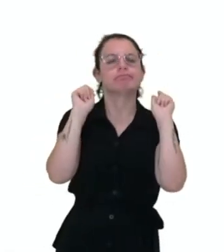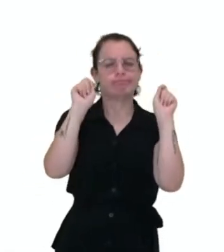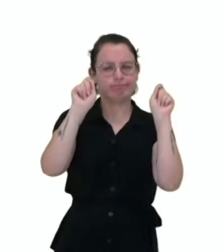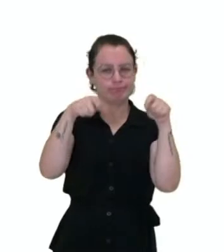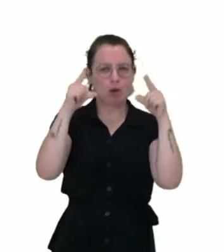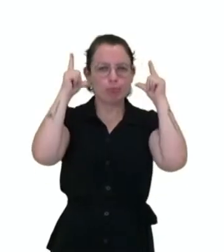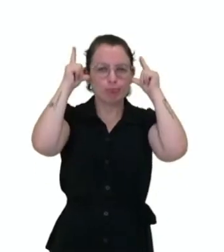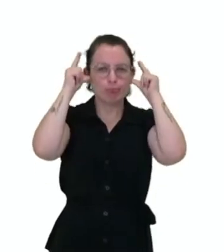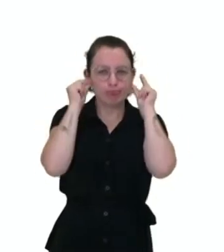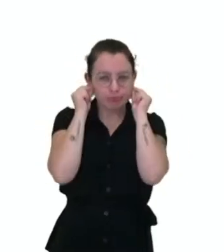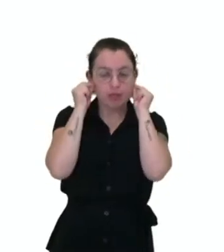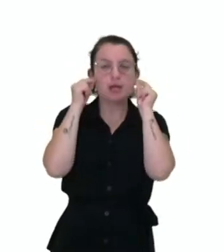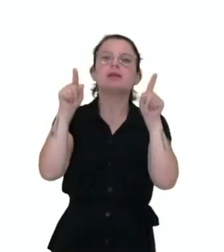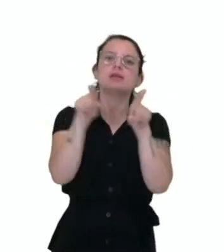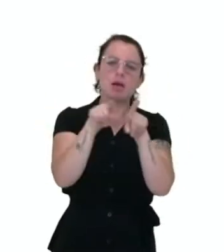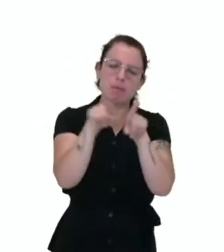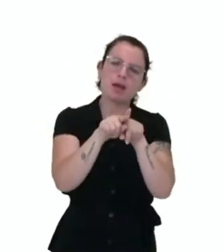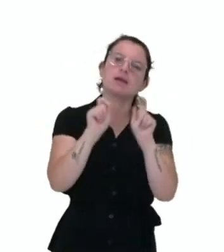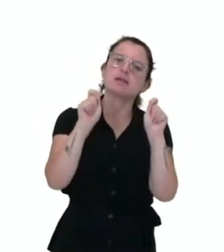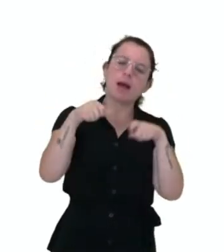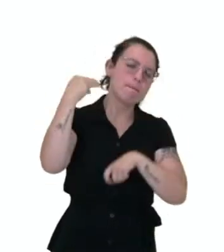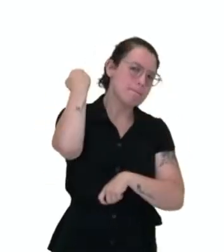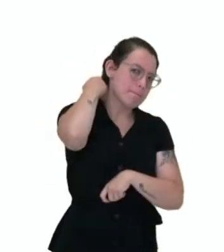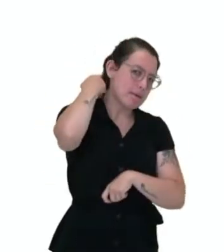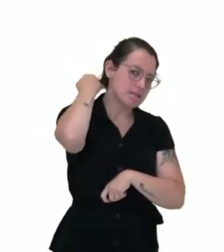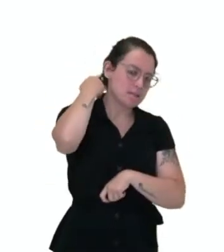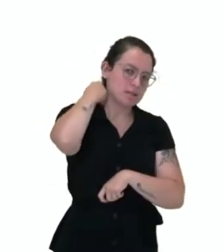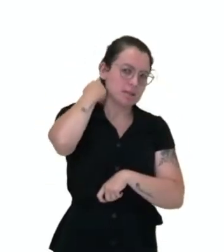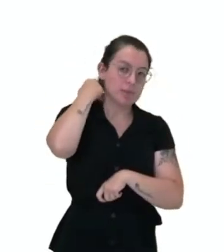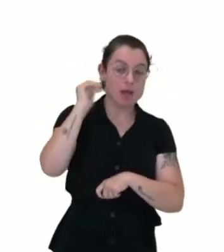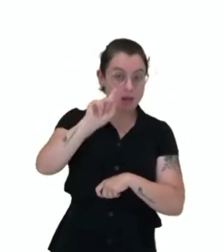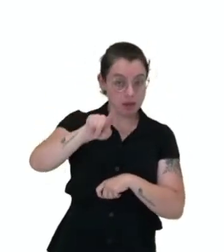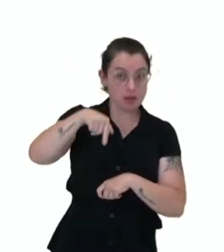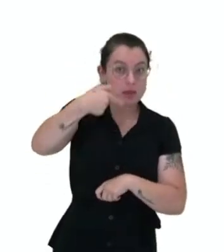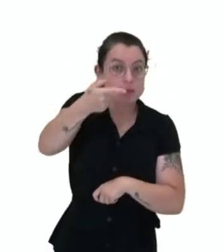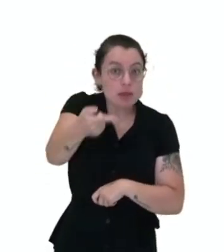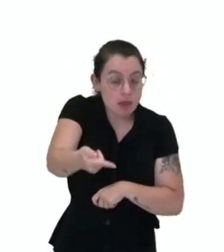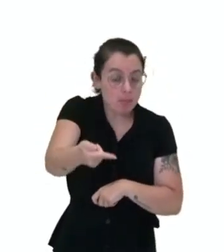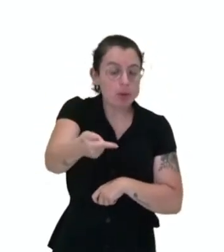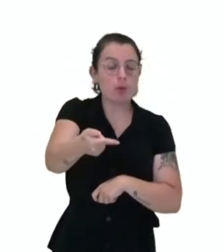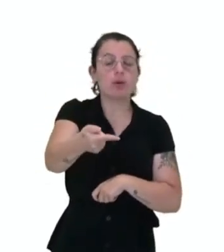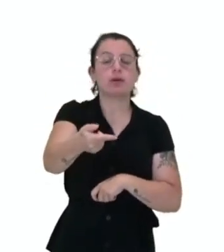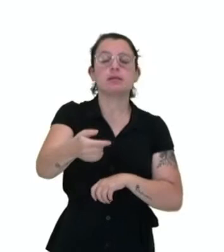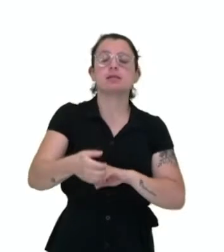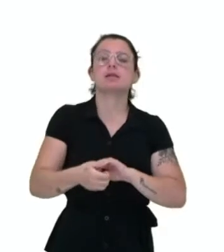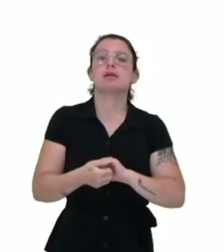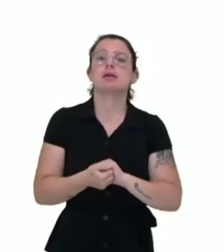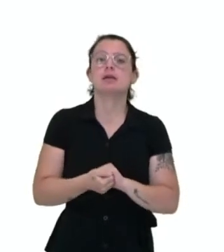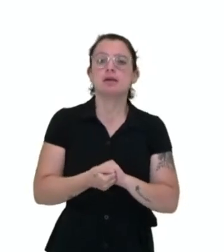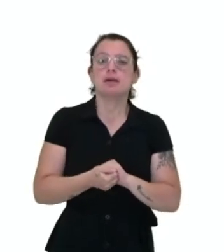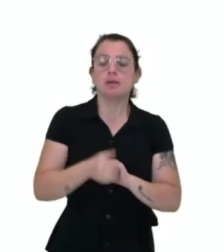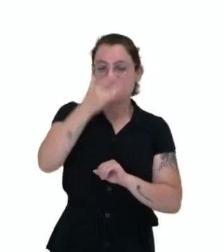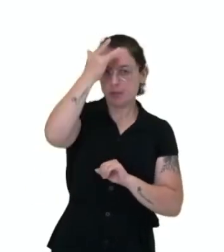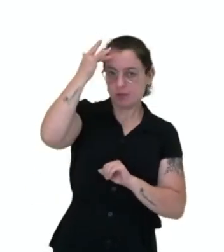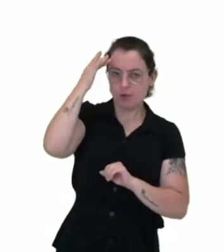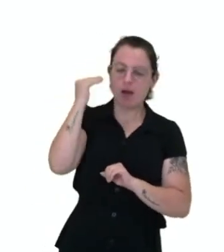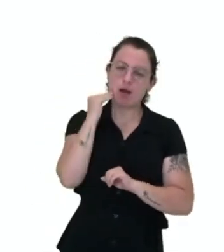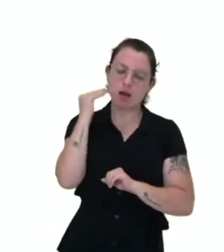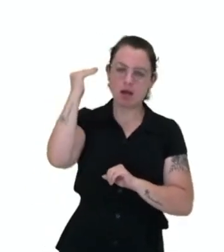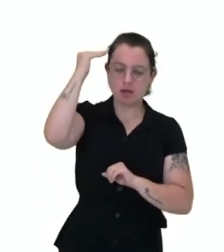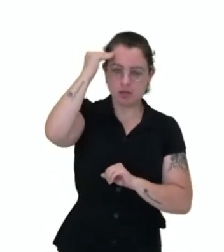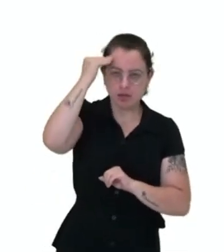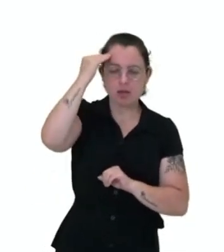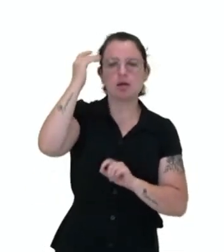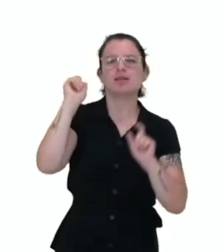para uma meningite. Após a puberdade, pode causar inflamações e inchaços